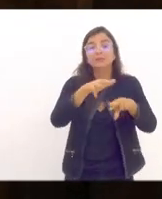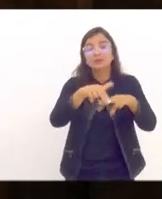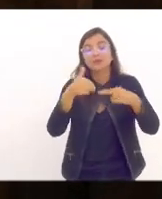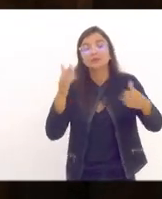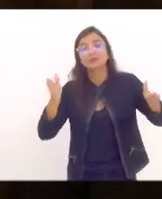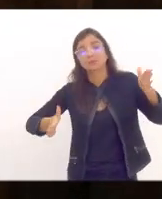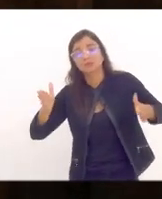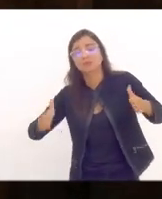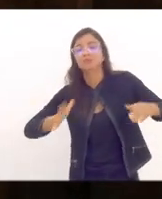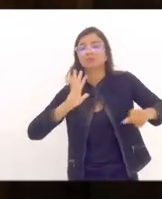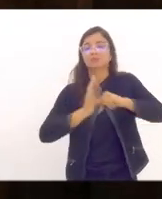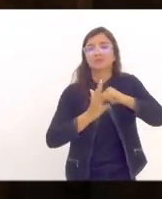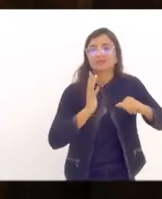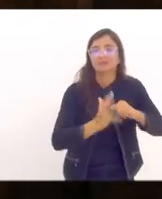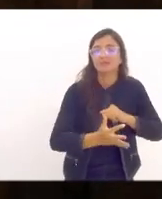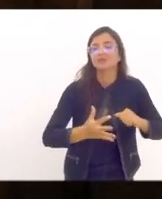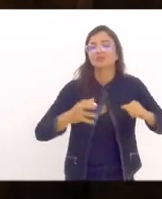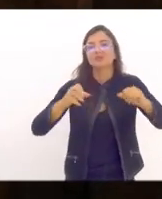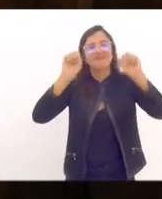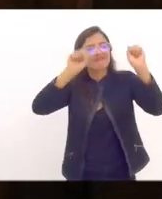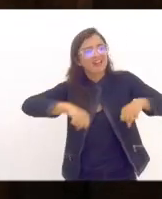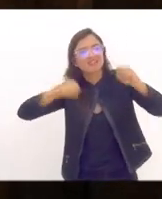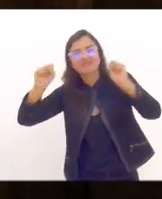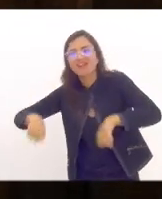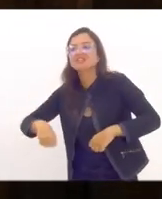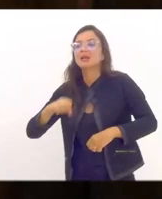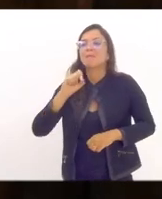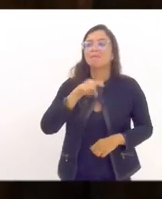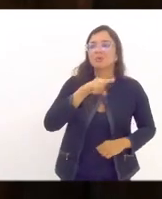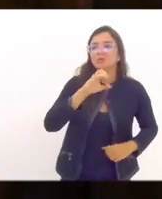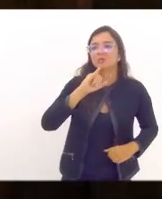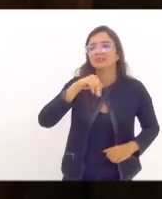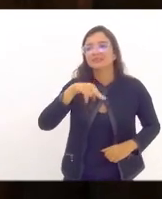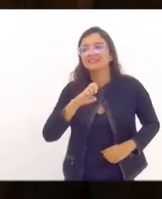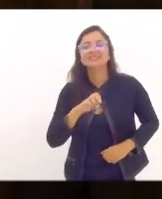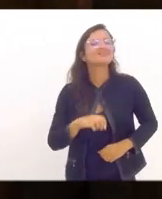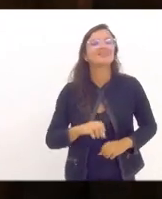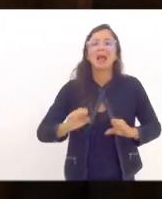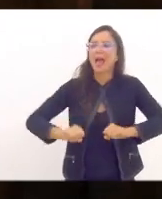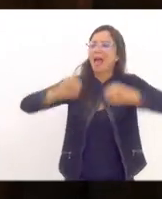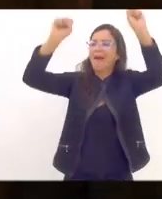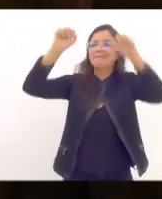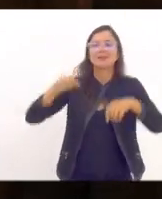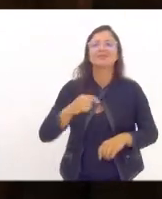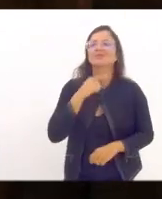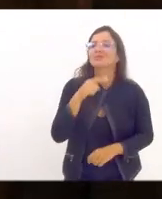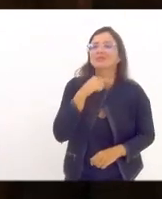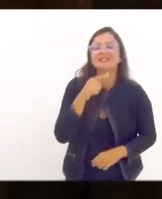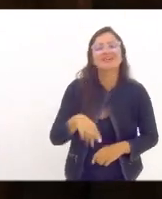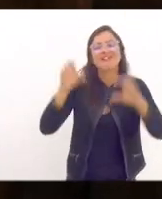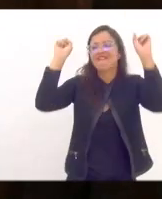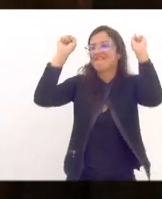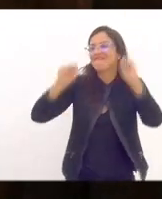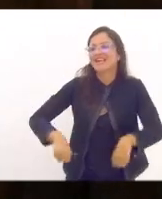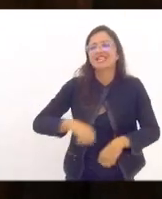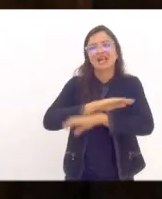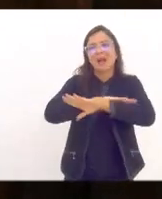decretação de lockdown o ponto Cine não conseguiu mais reabrir as suas portas e está fechado